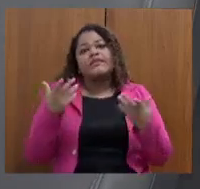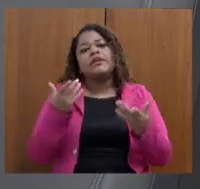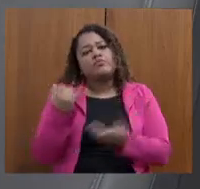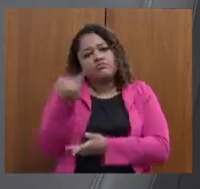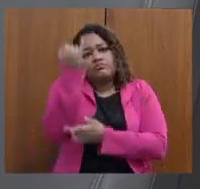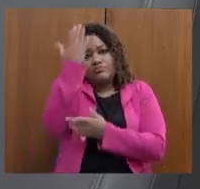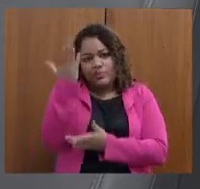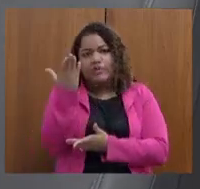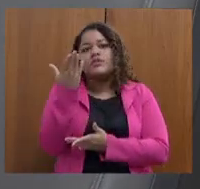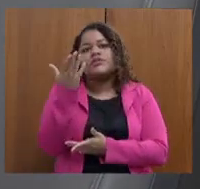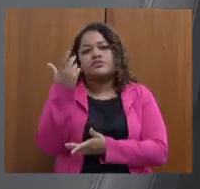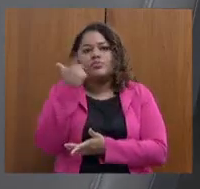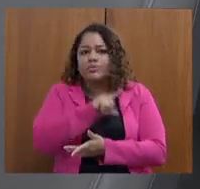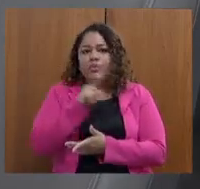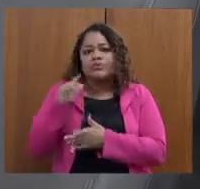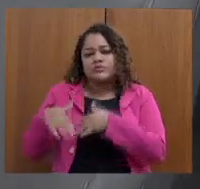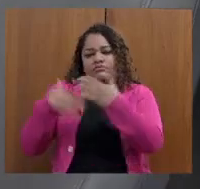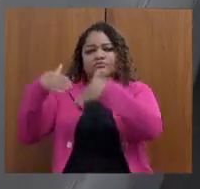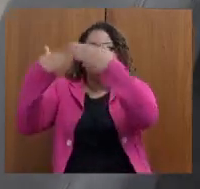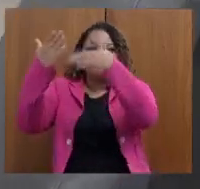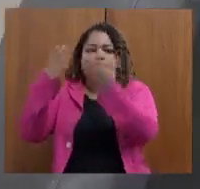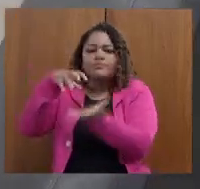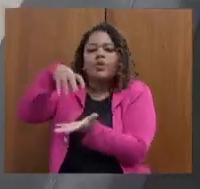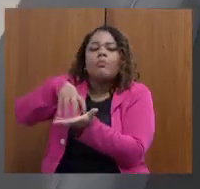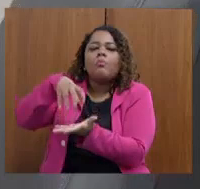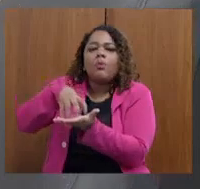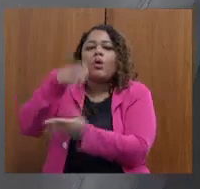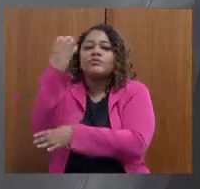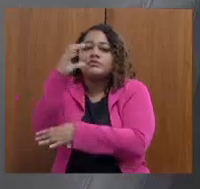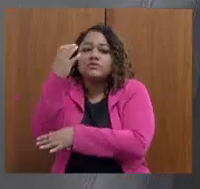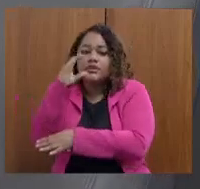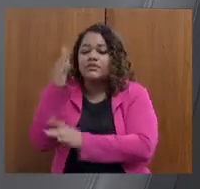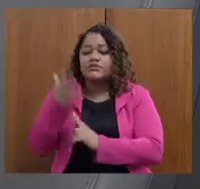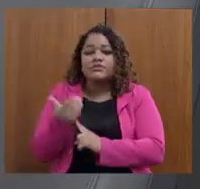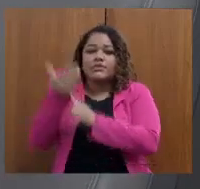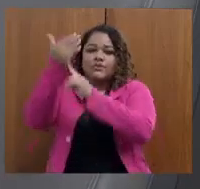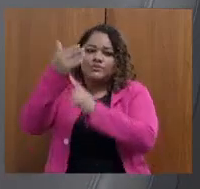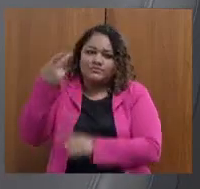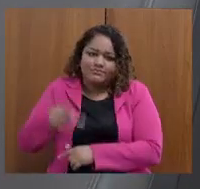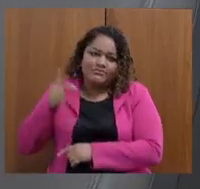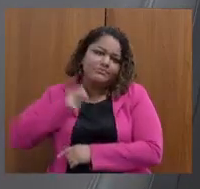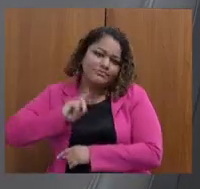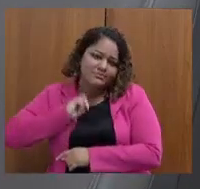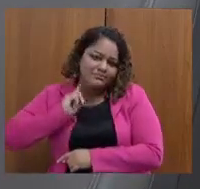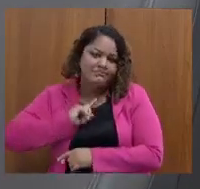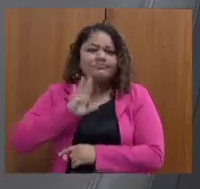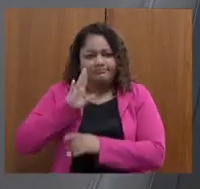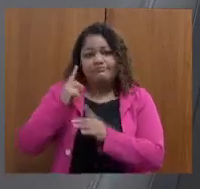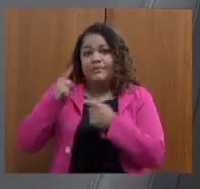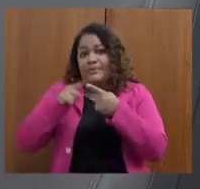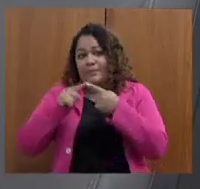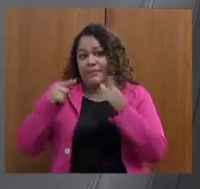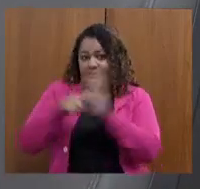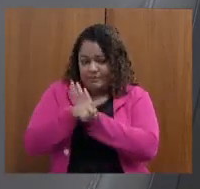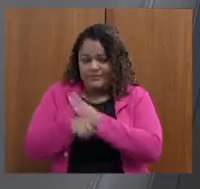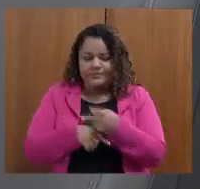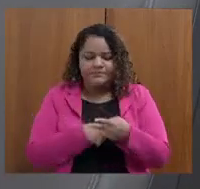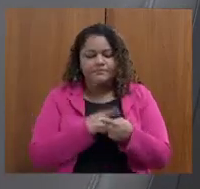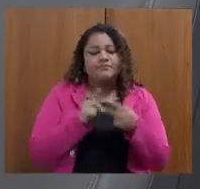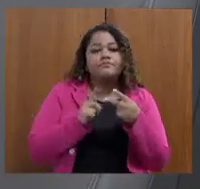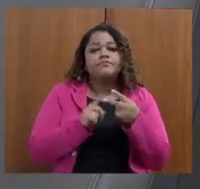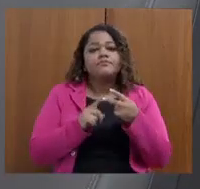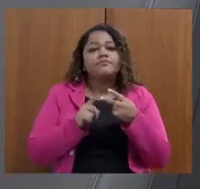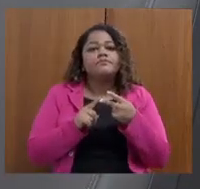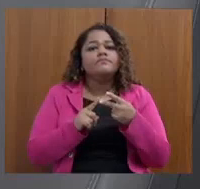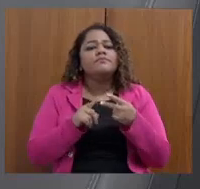para esse desenvolvimento do Polo de ciência e tecnologia aqui em Minas Gerais Então essa é a nossa primeira pergunta Eu também